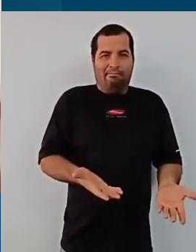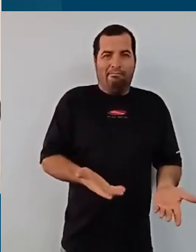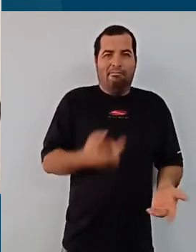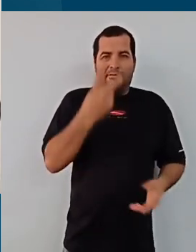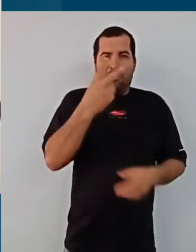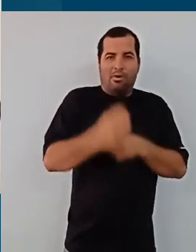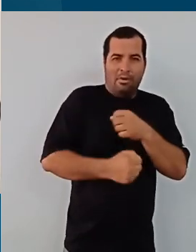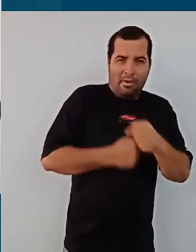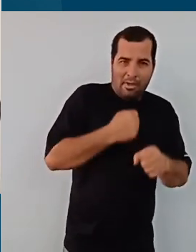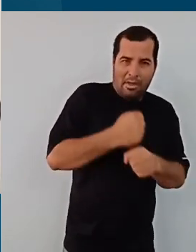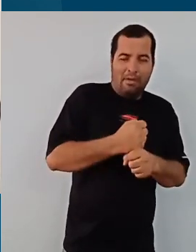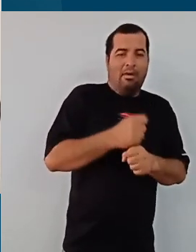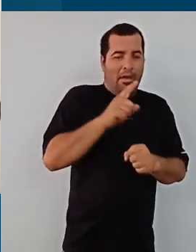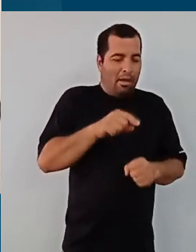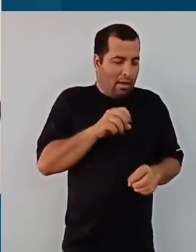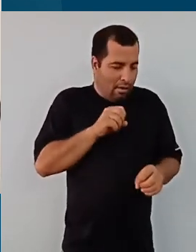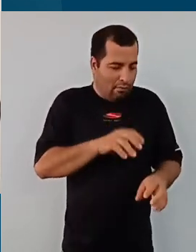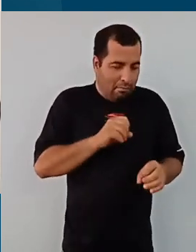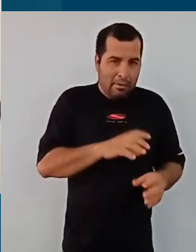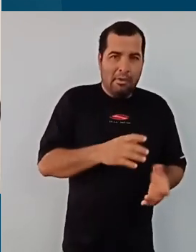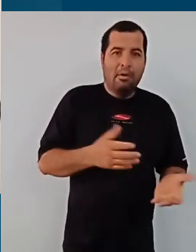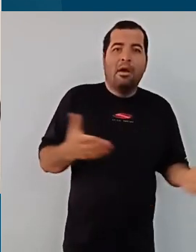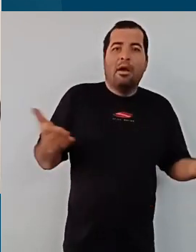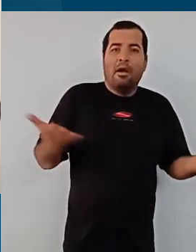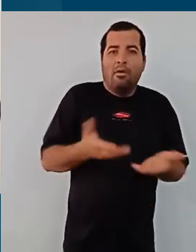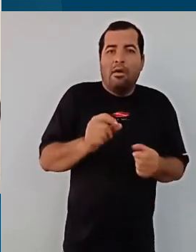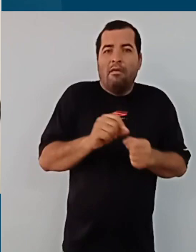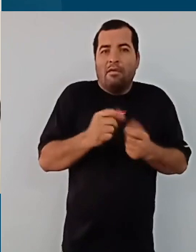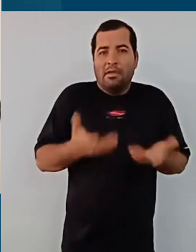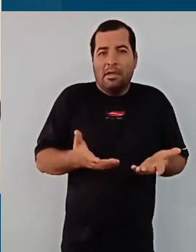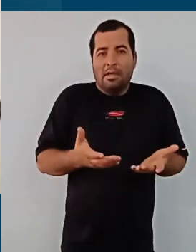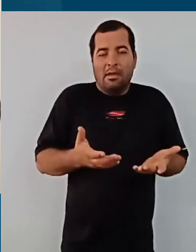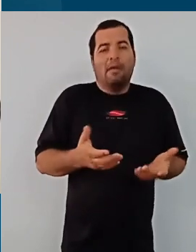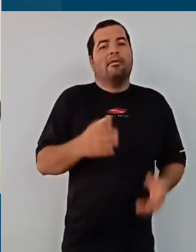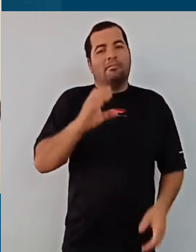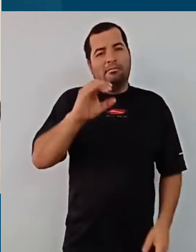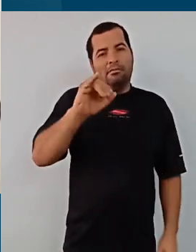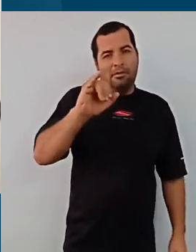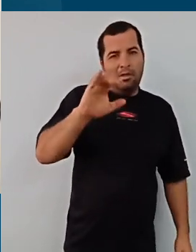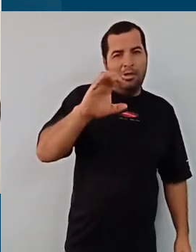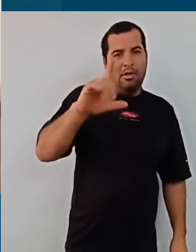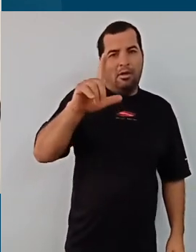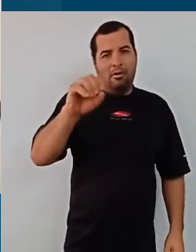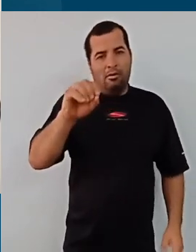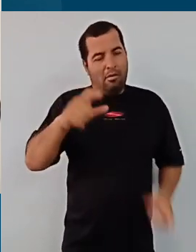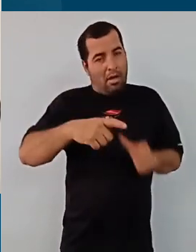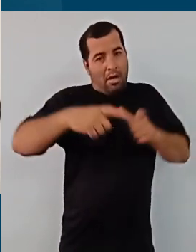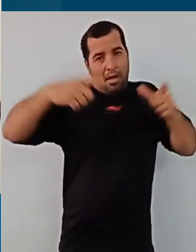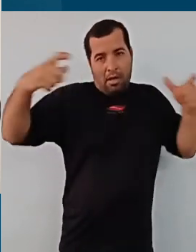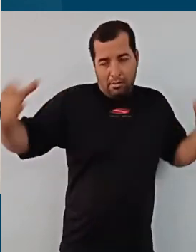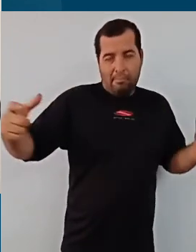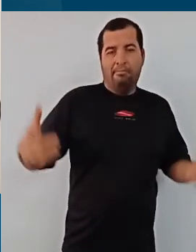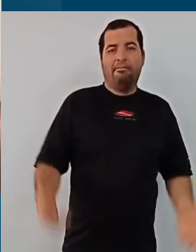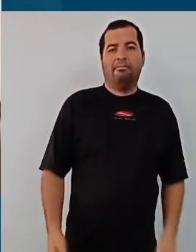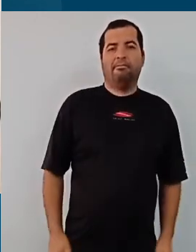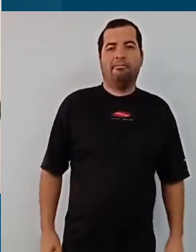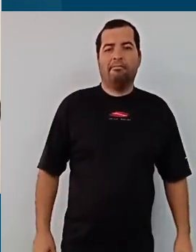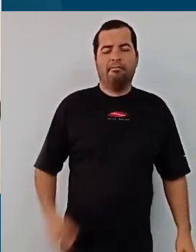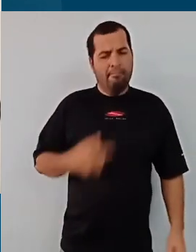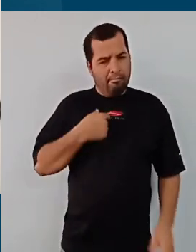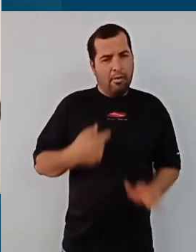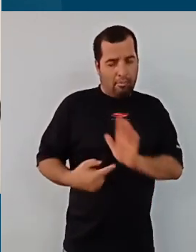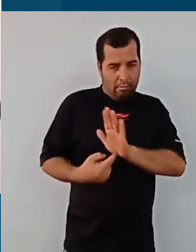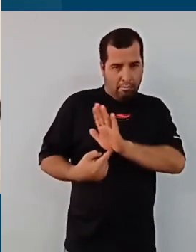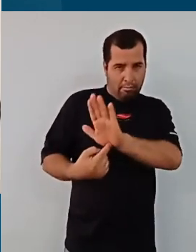ser voltados para a alfabetização das crianças. Nós temos que pensar num ciclo ampliado, né? Então, eu estou trazendo todo esse